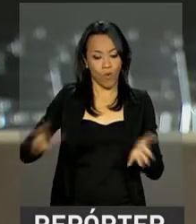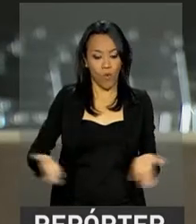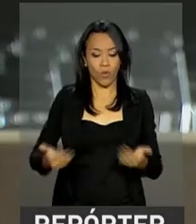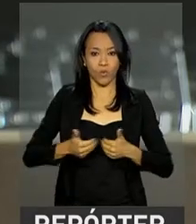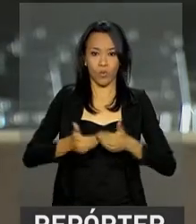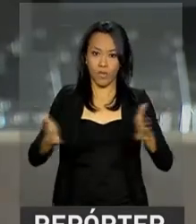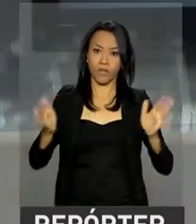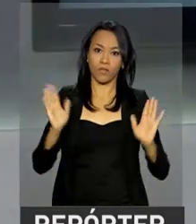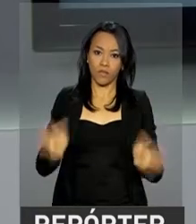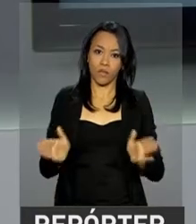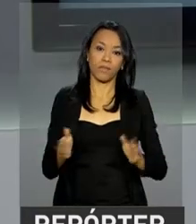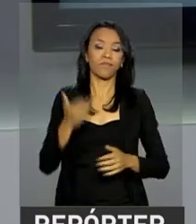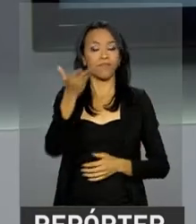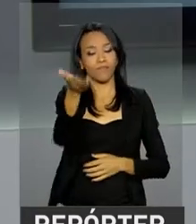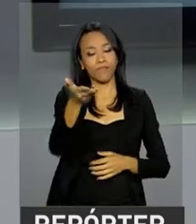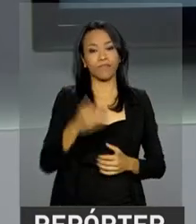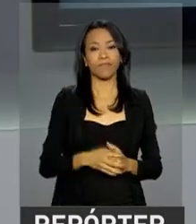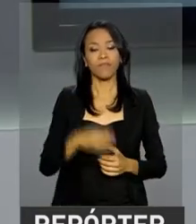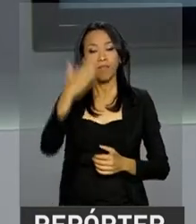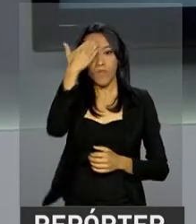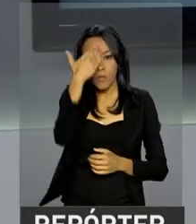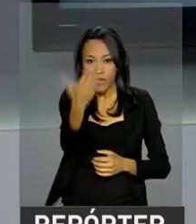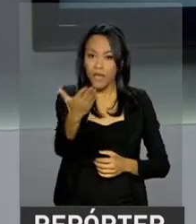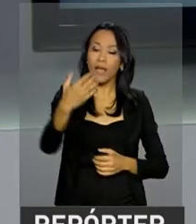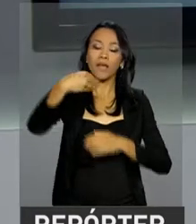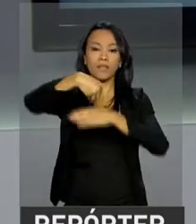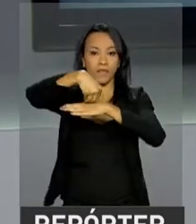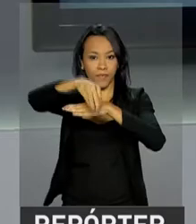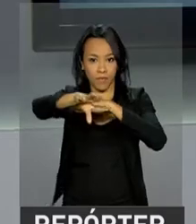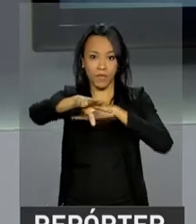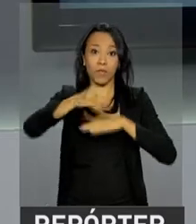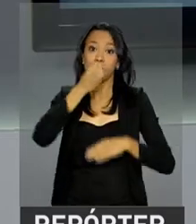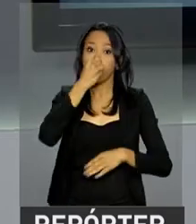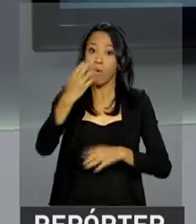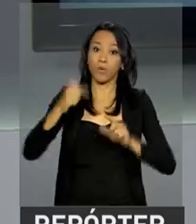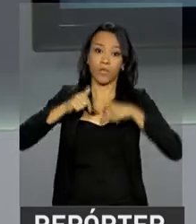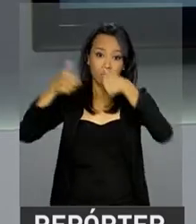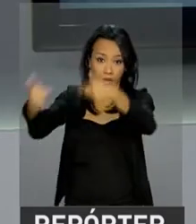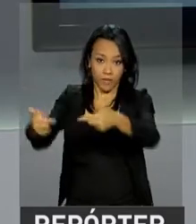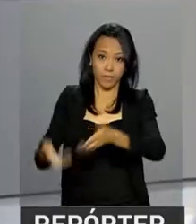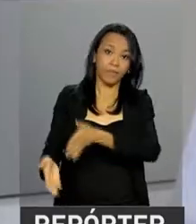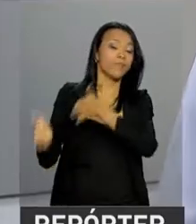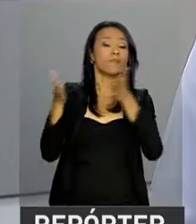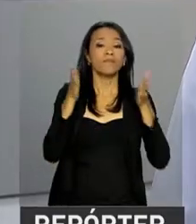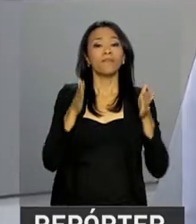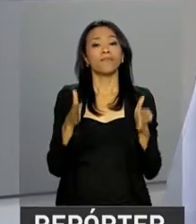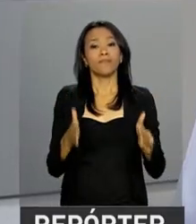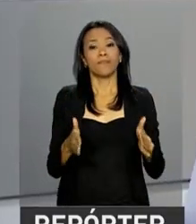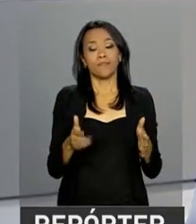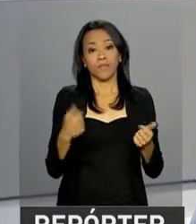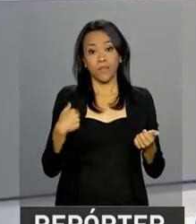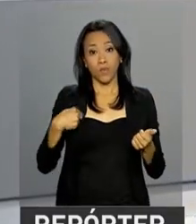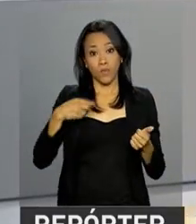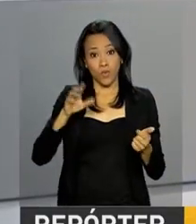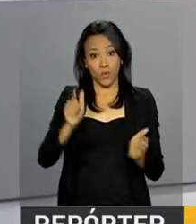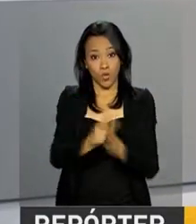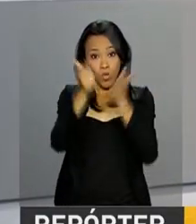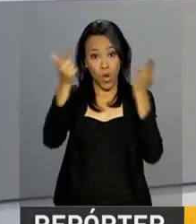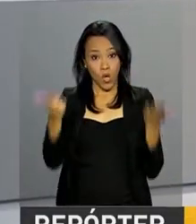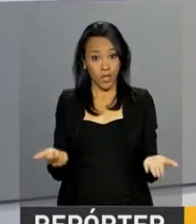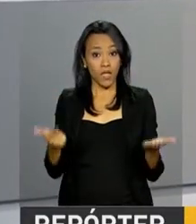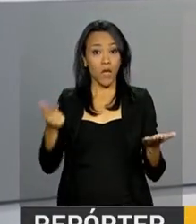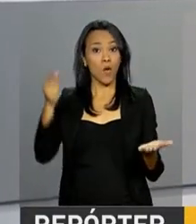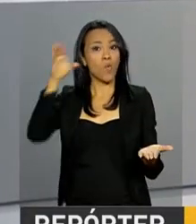hoje a isso com você muito obrigada nem pelas suas informações bom trabalho no planalto o jornal português diário